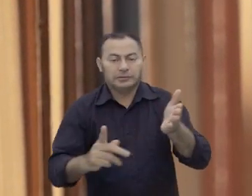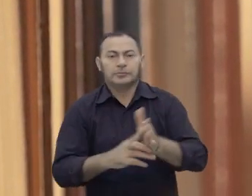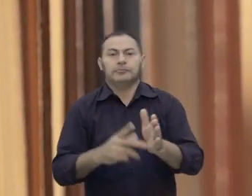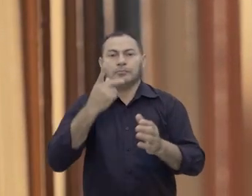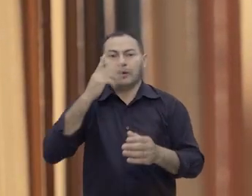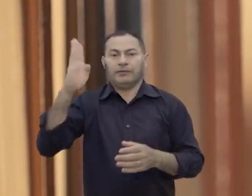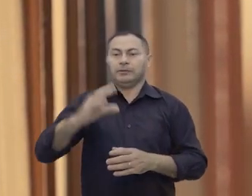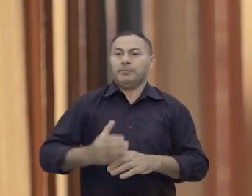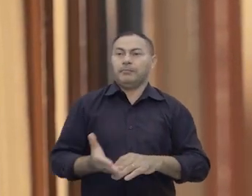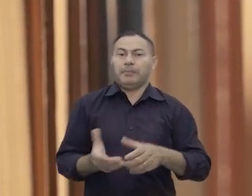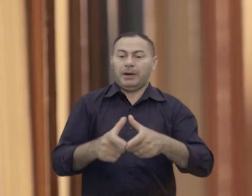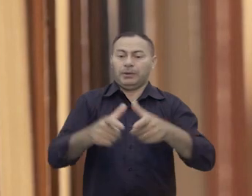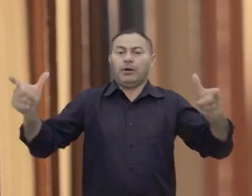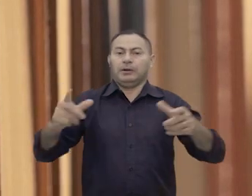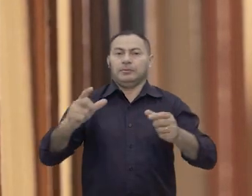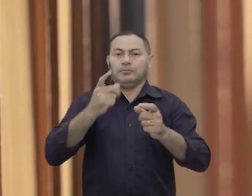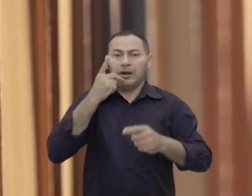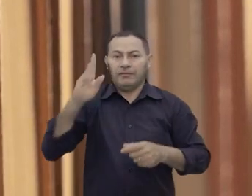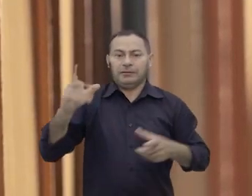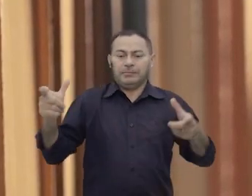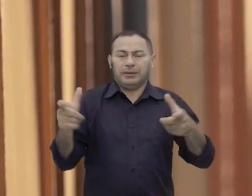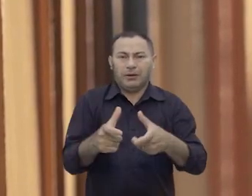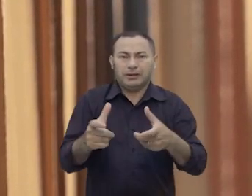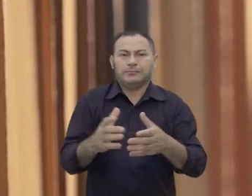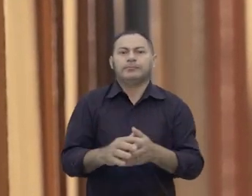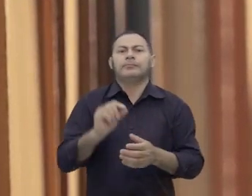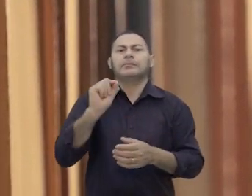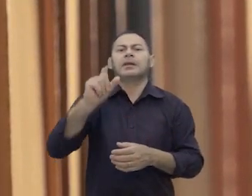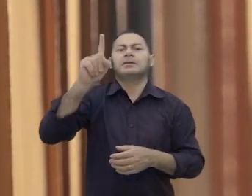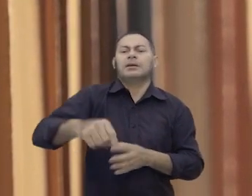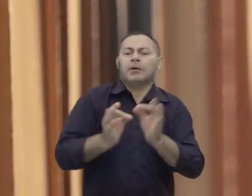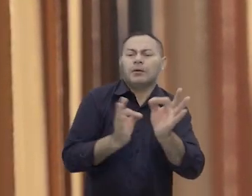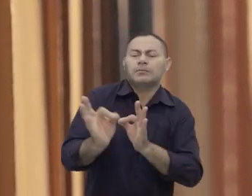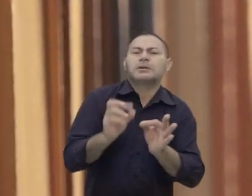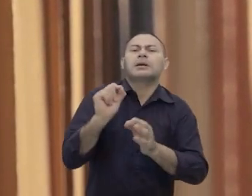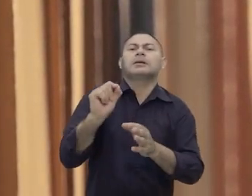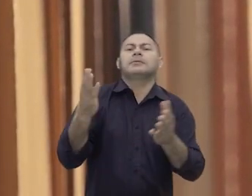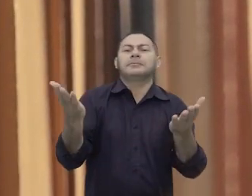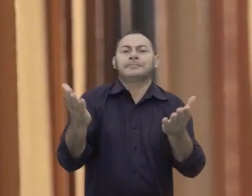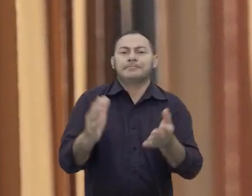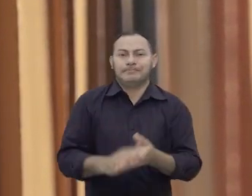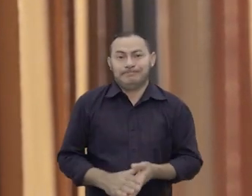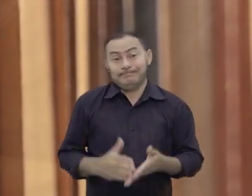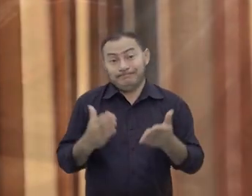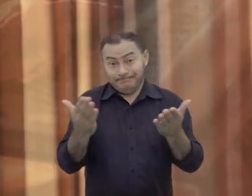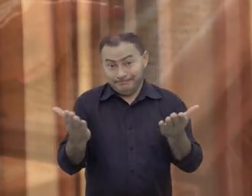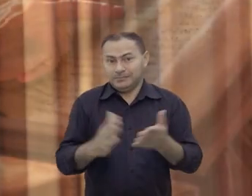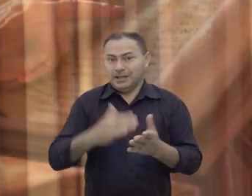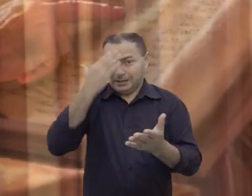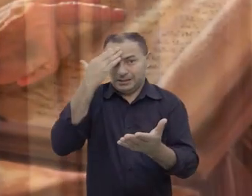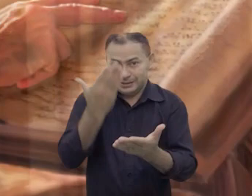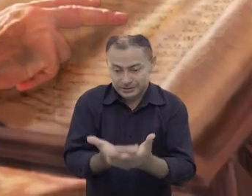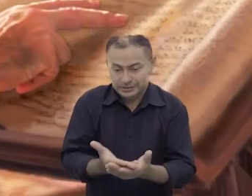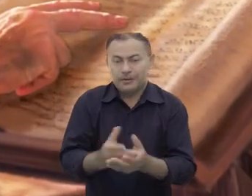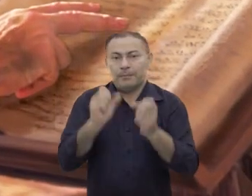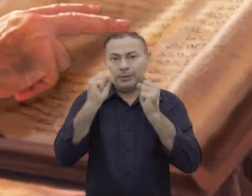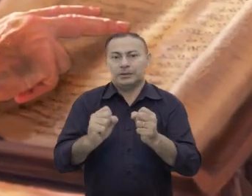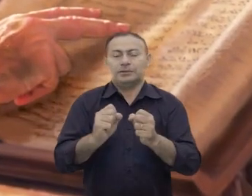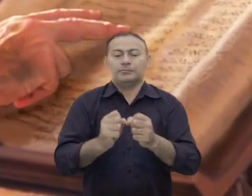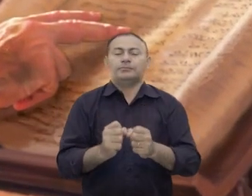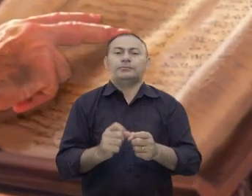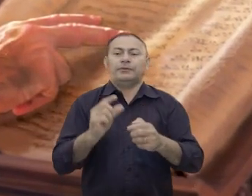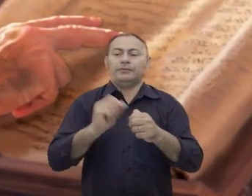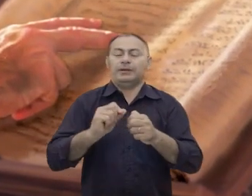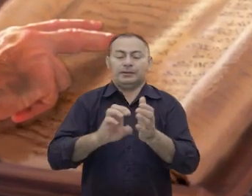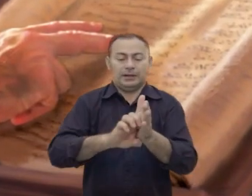livros poéticos e profetas maiores e profetas menores, quem será que foi, hein? Acredita-se que